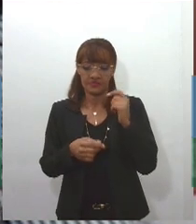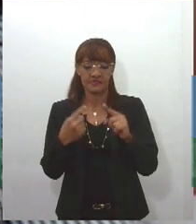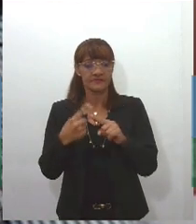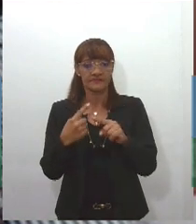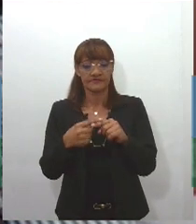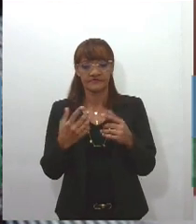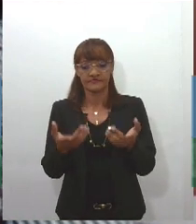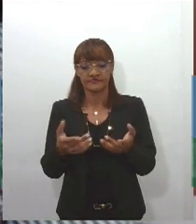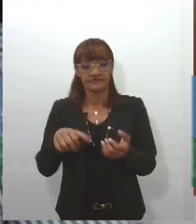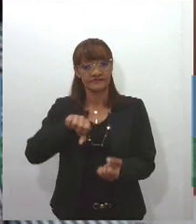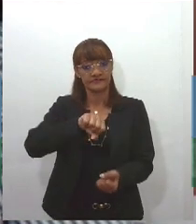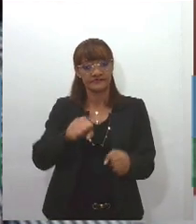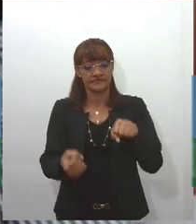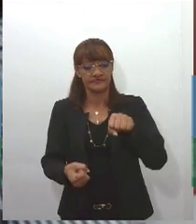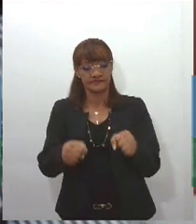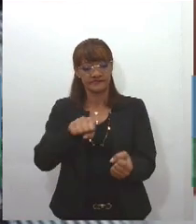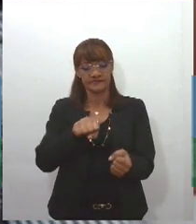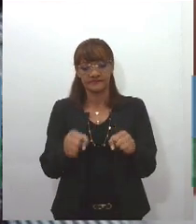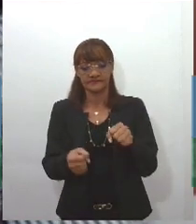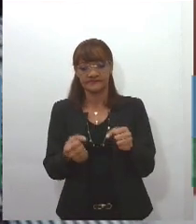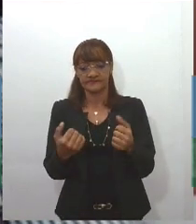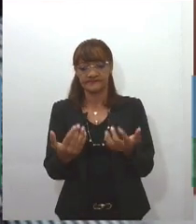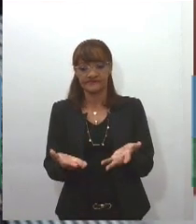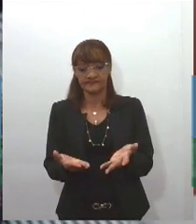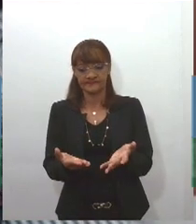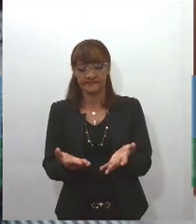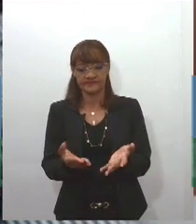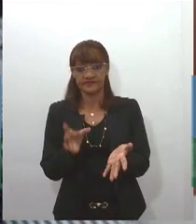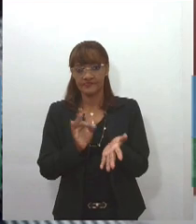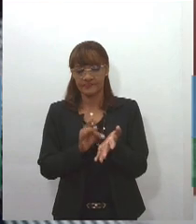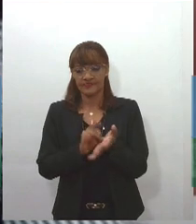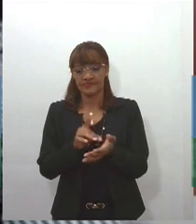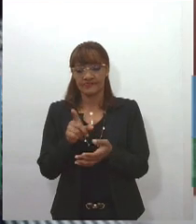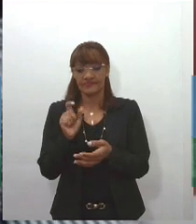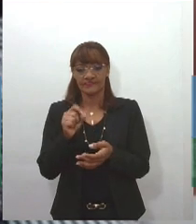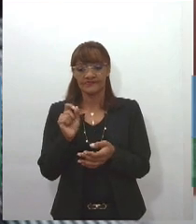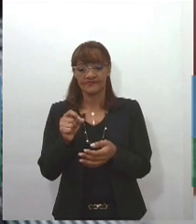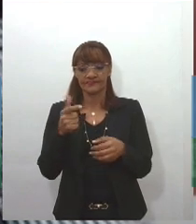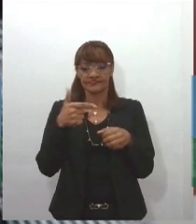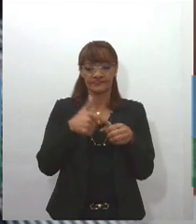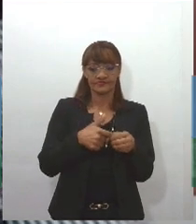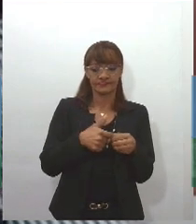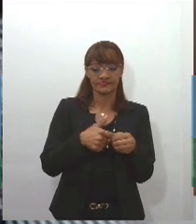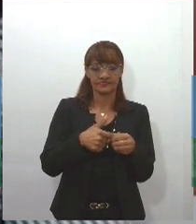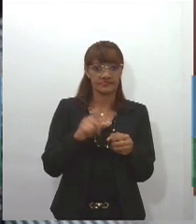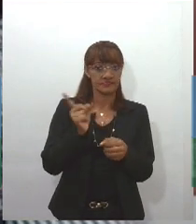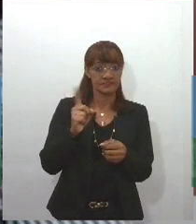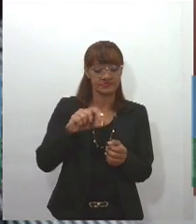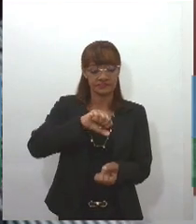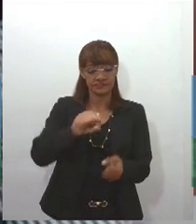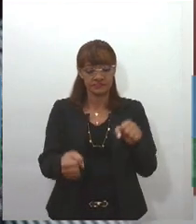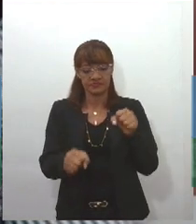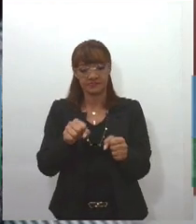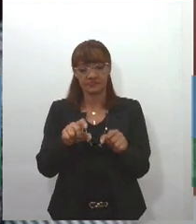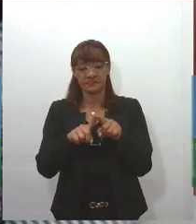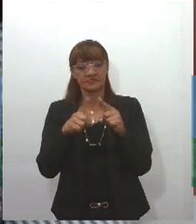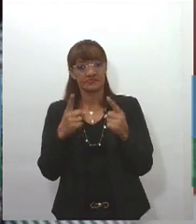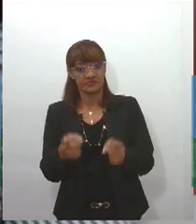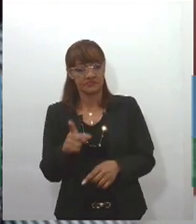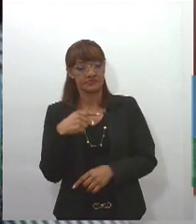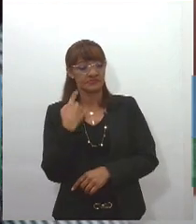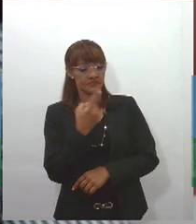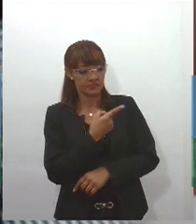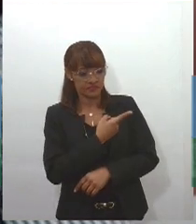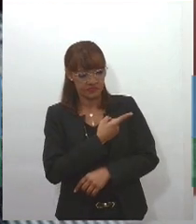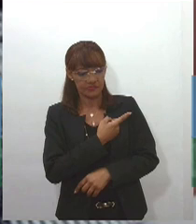eh eles falam que o que polui na verdade é o combustível não o veículo em si mas a gente vai e tem uma tributação em